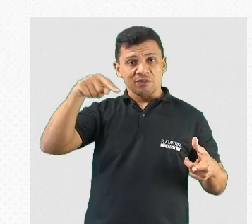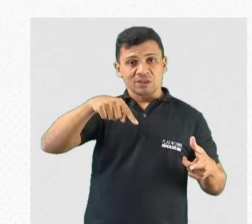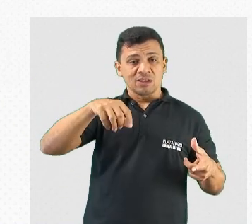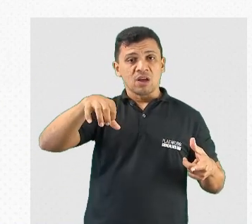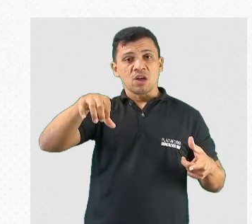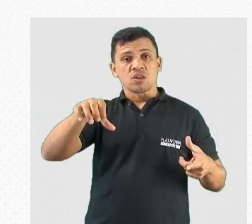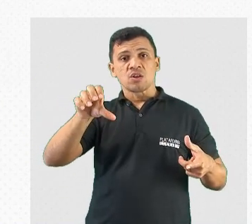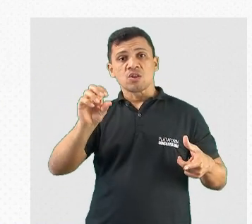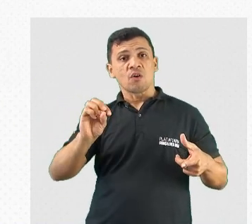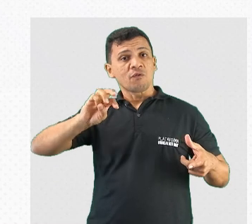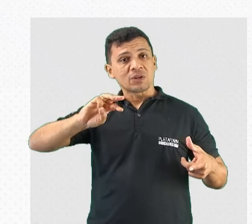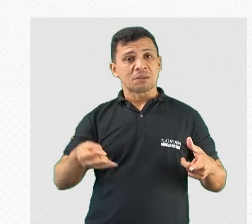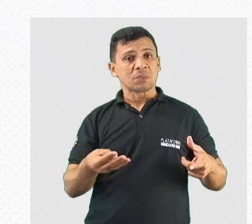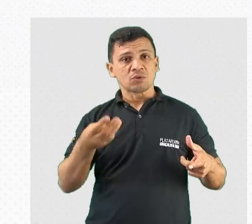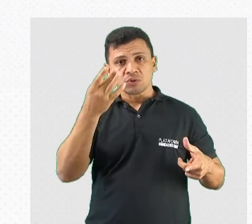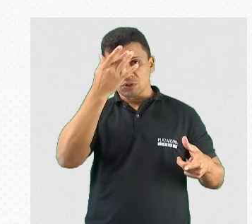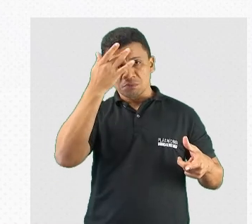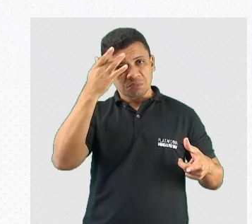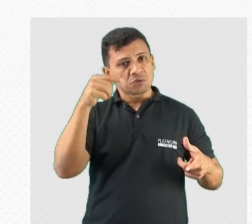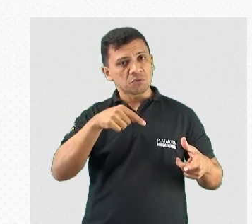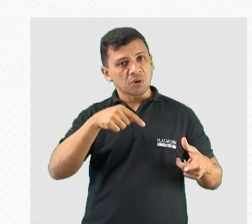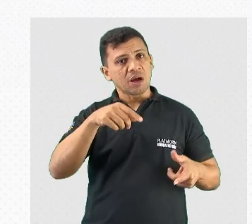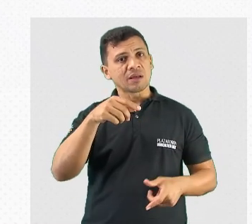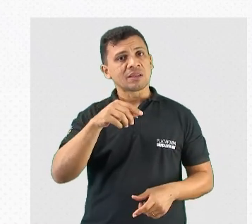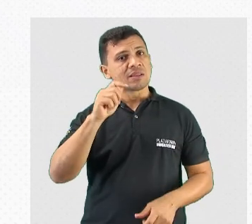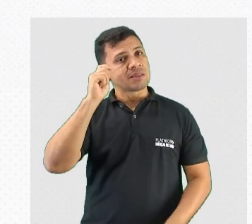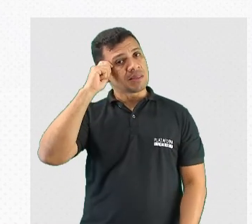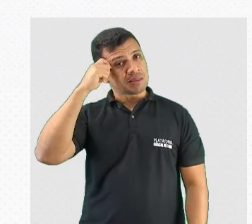né? Talvez esse valor já esteja